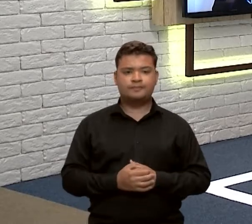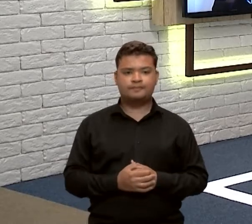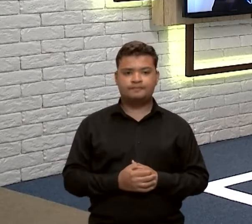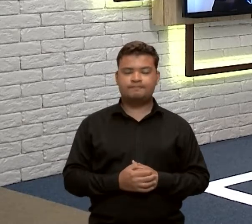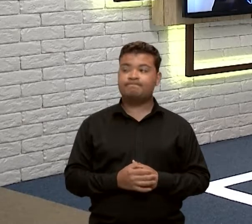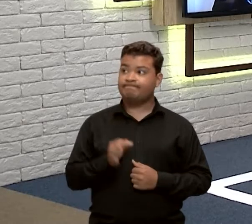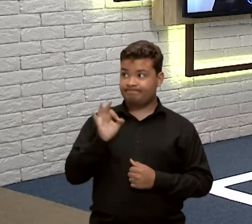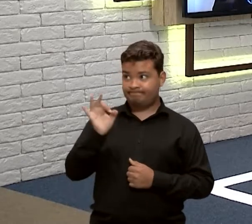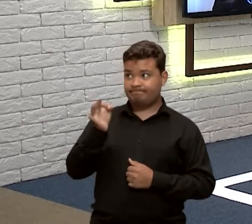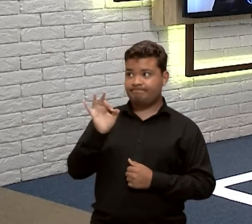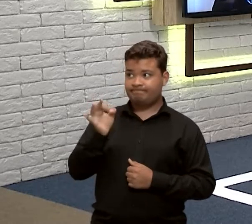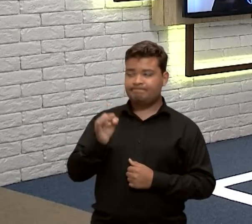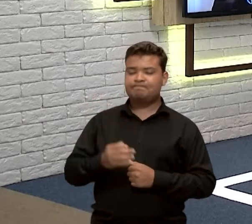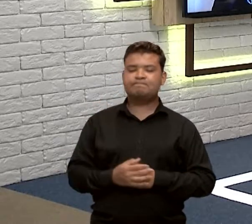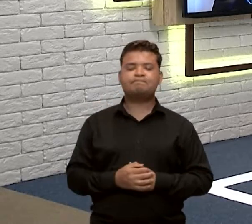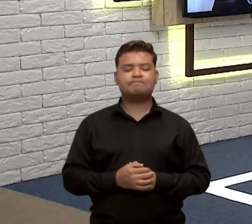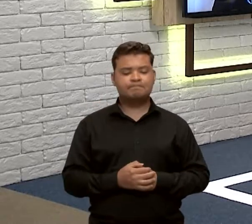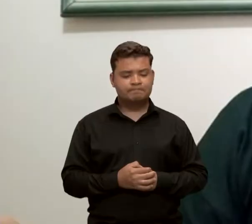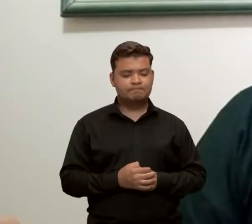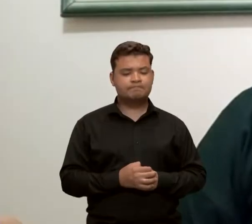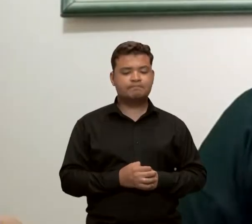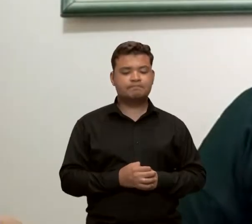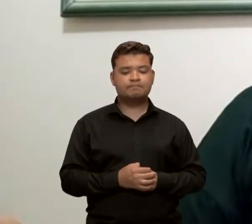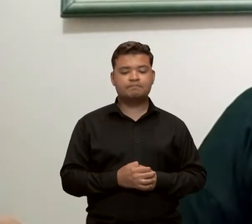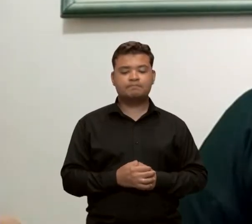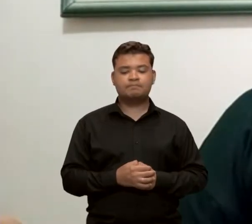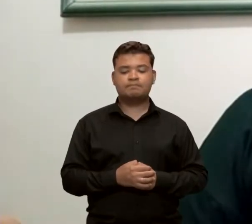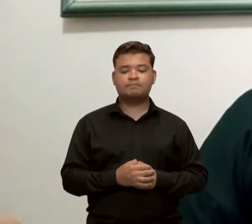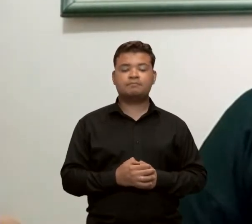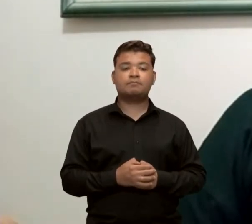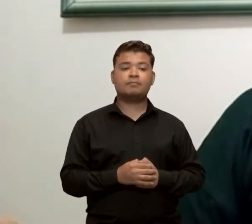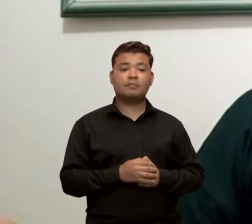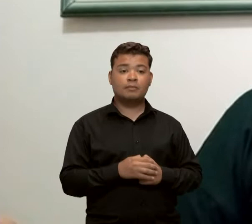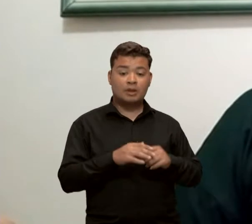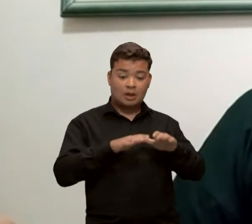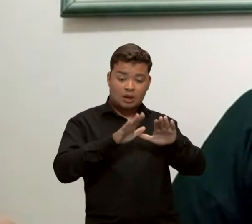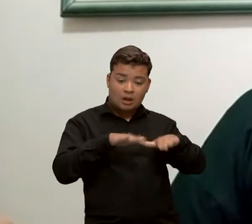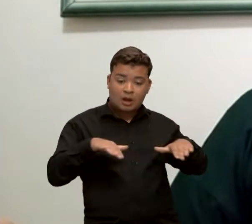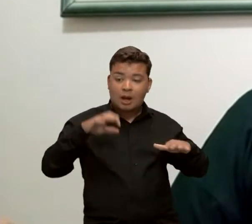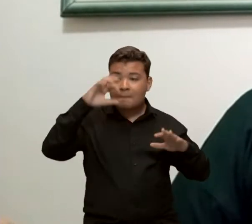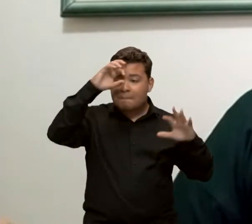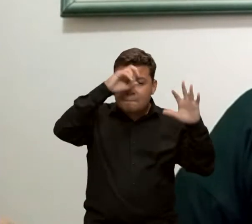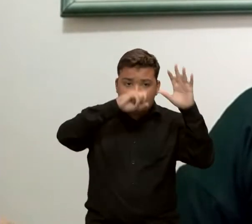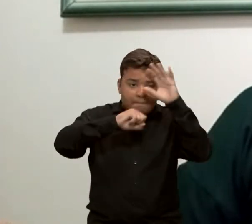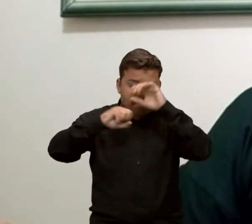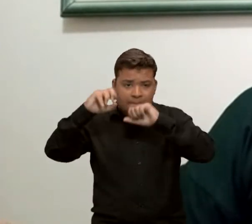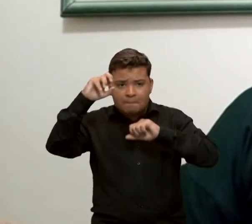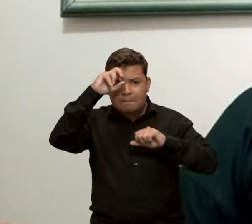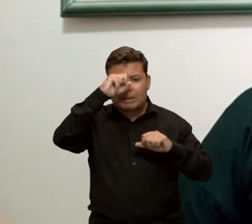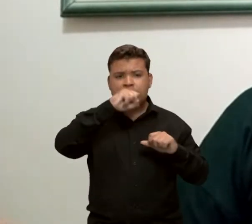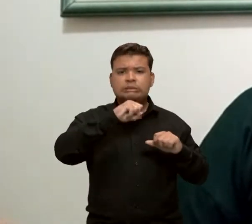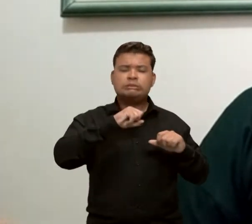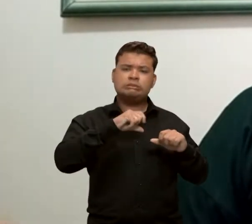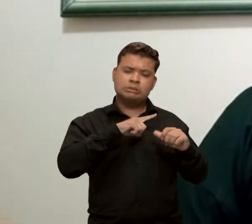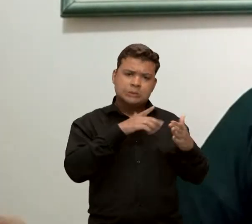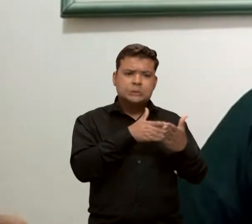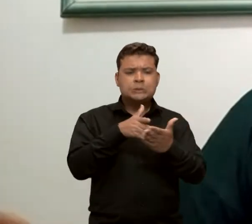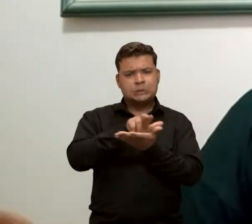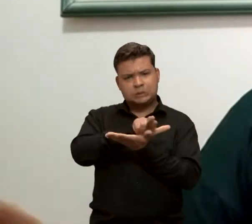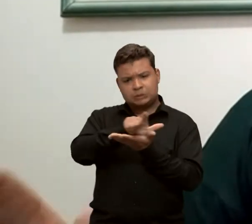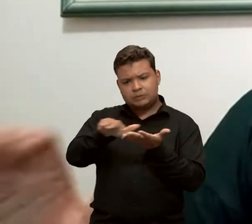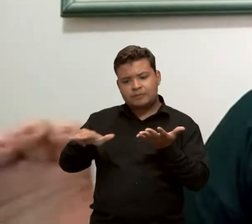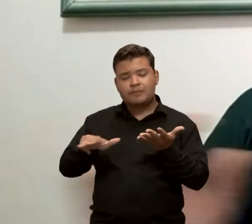Certo, Camila. As crianças, Camila, elas possuem limitadas capacidades de aprendizagens, né? A criança, ela precisa